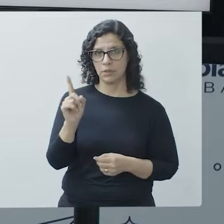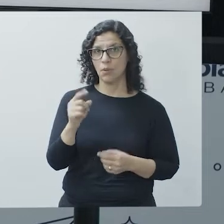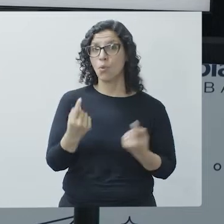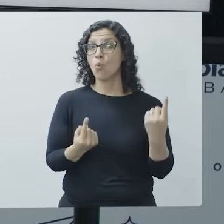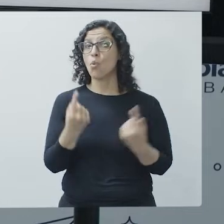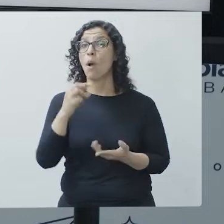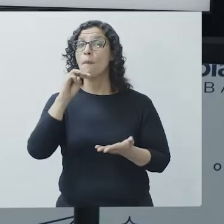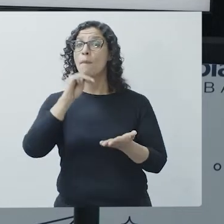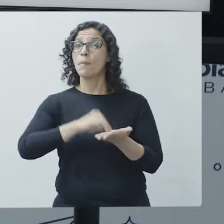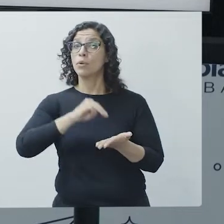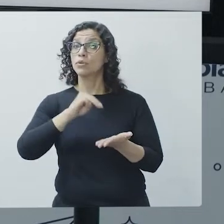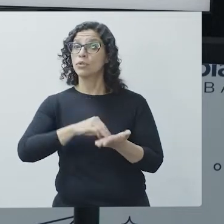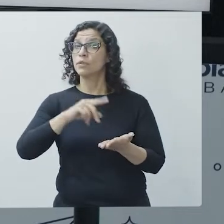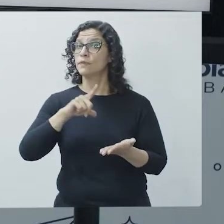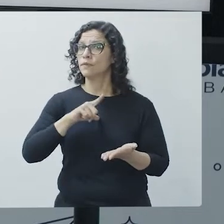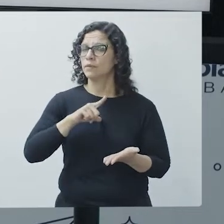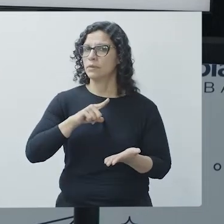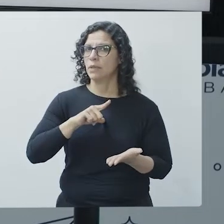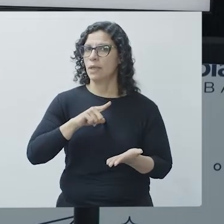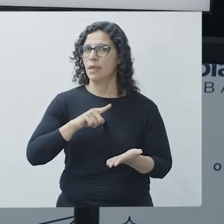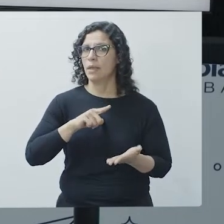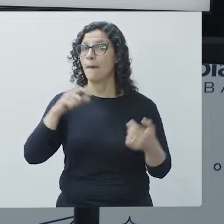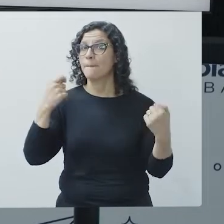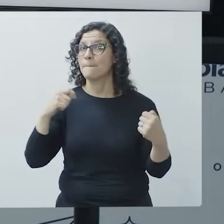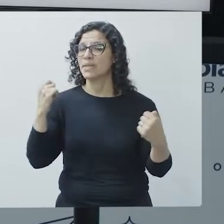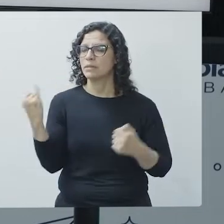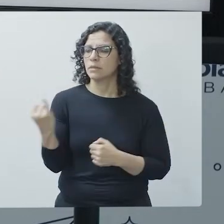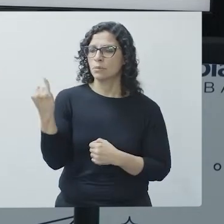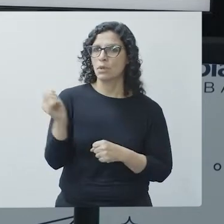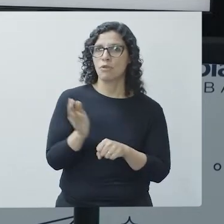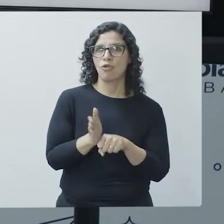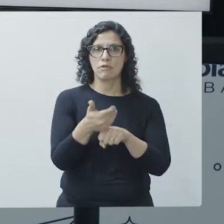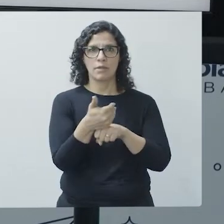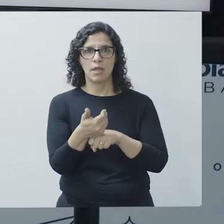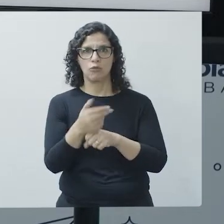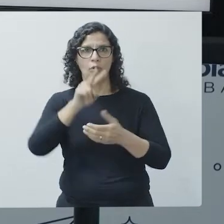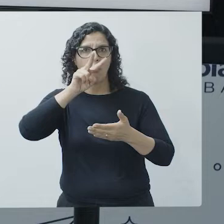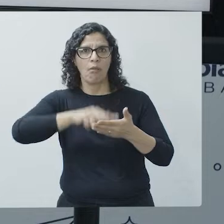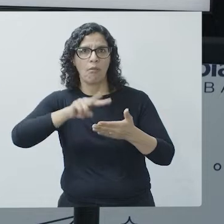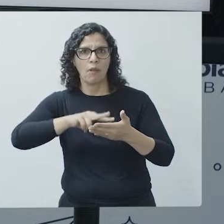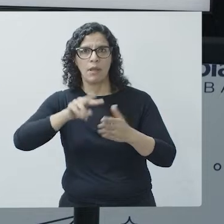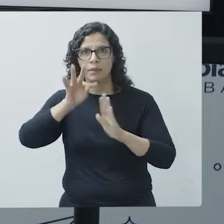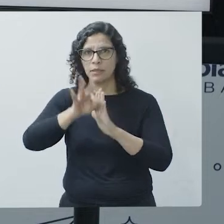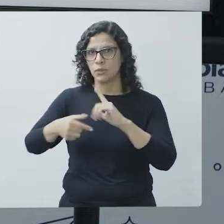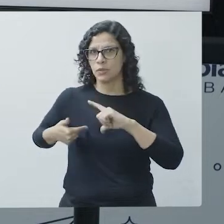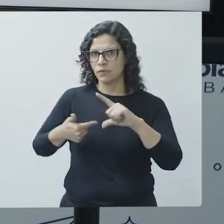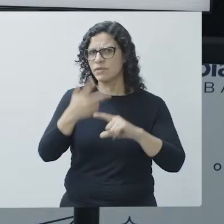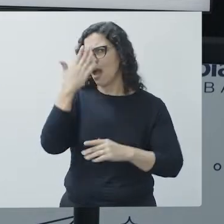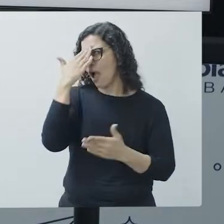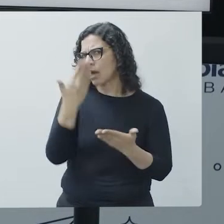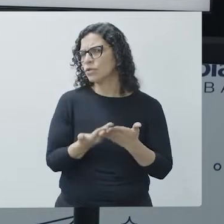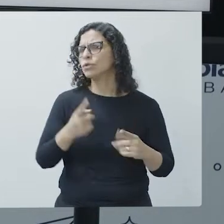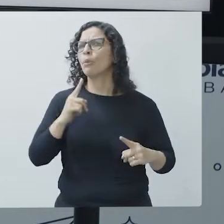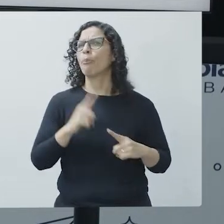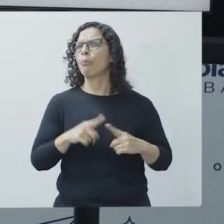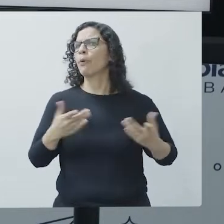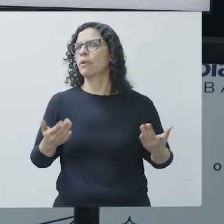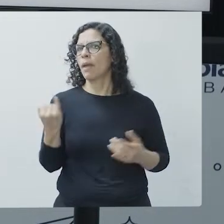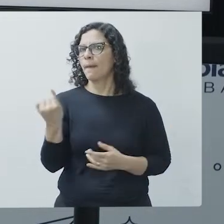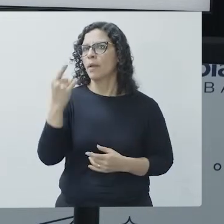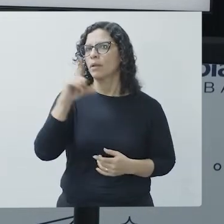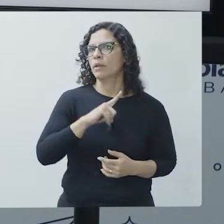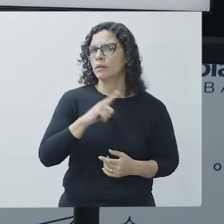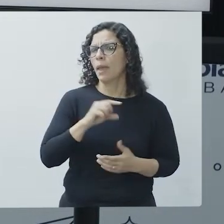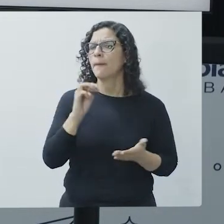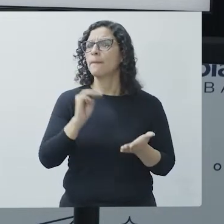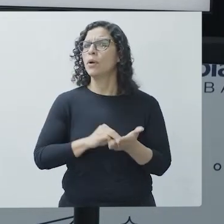qual motivo poderia ser importante. Qual o motivo que você colocou aí? O que você acredita que seja importante?